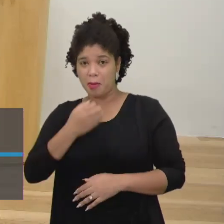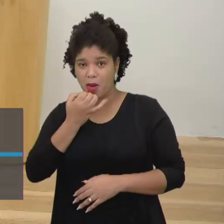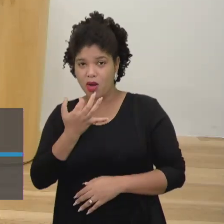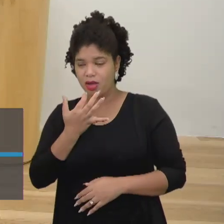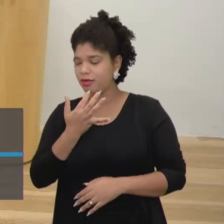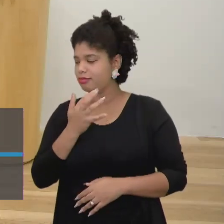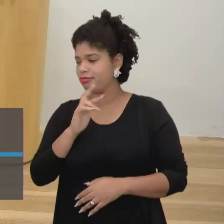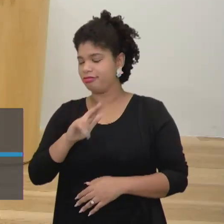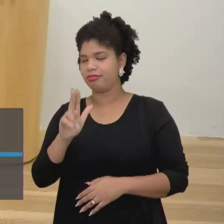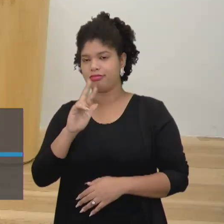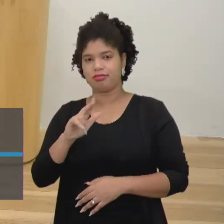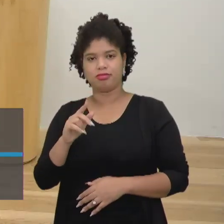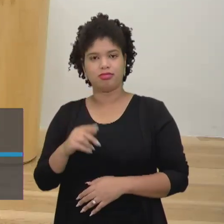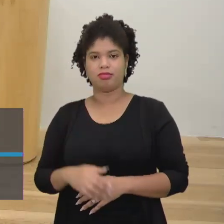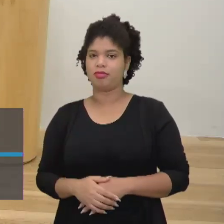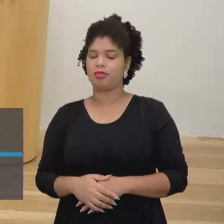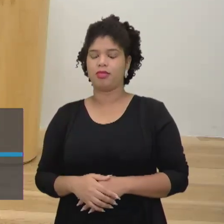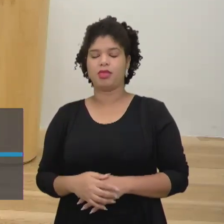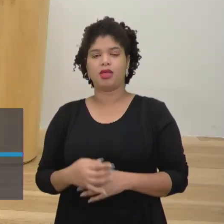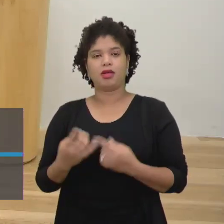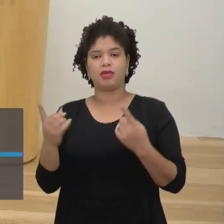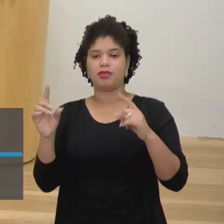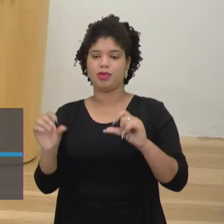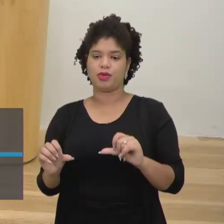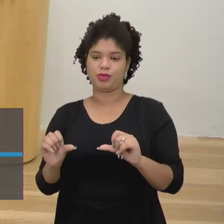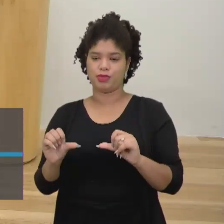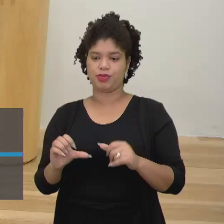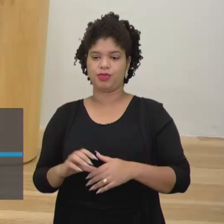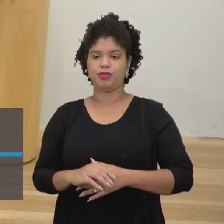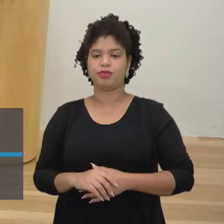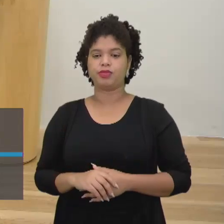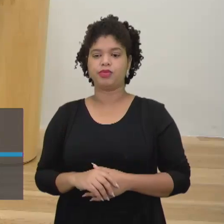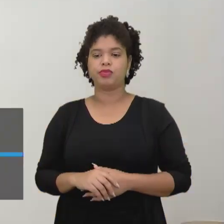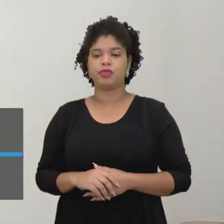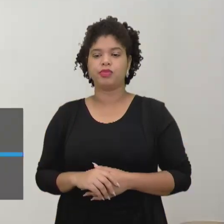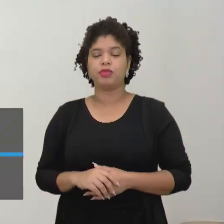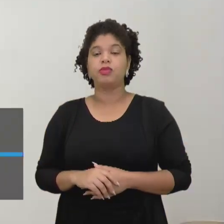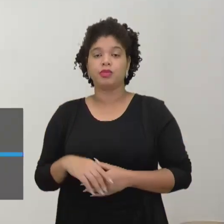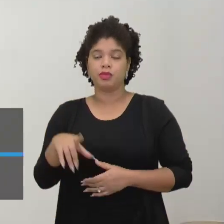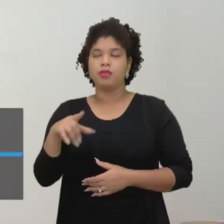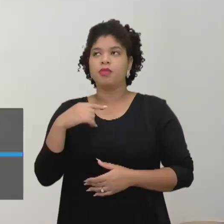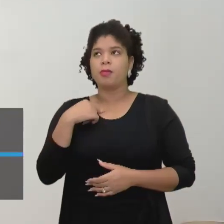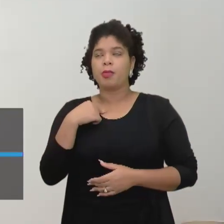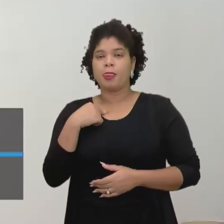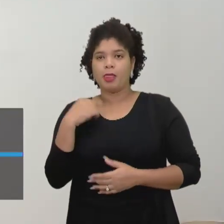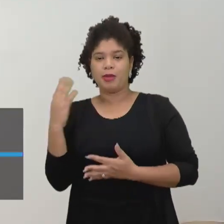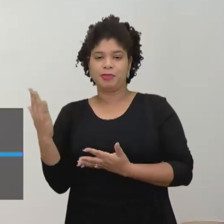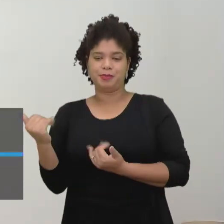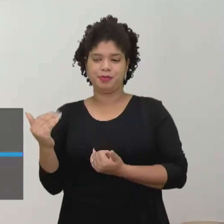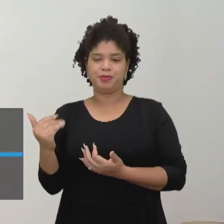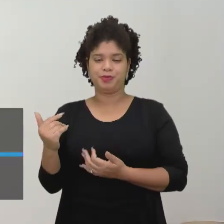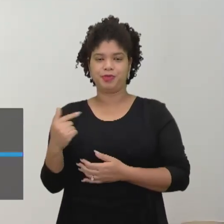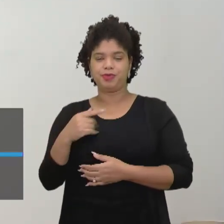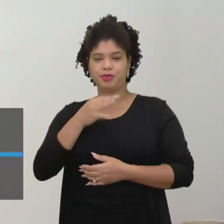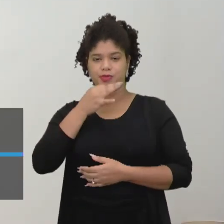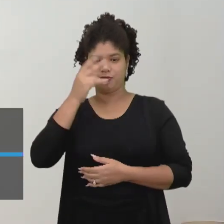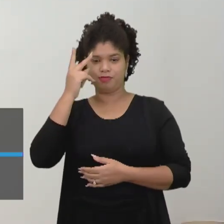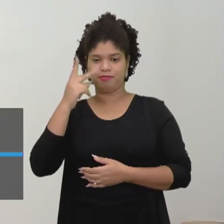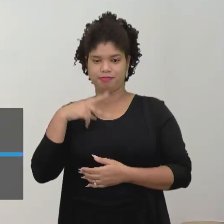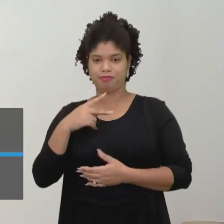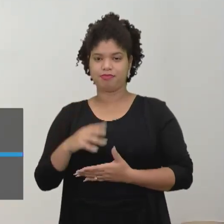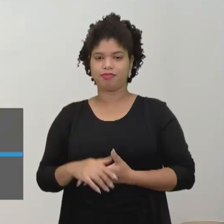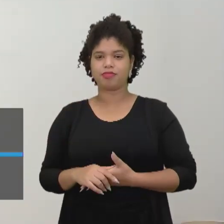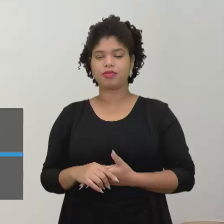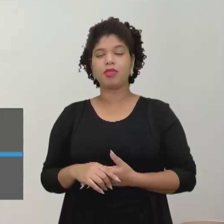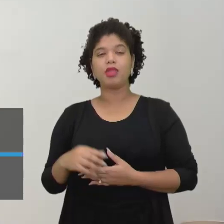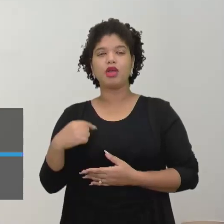Sim. Eu vou fazer aqui um comentário pessoal. Eu, quando era adolescente, estava na moda do surf. Né? A